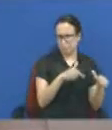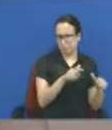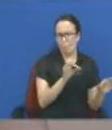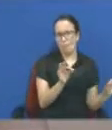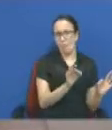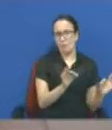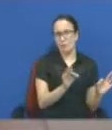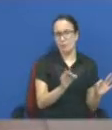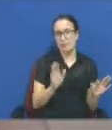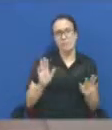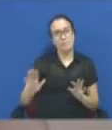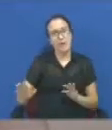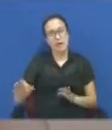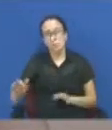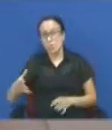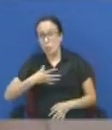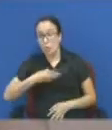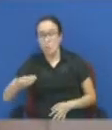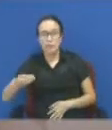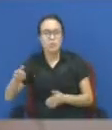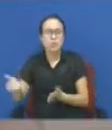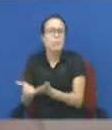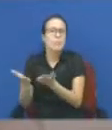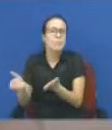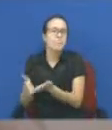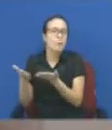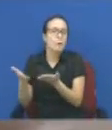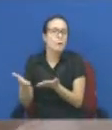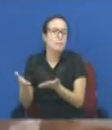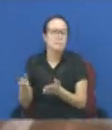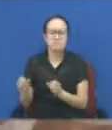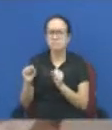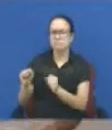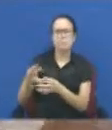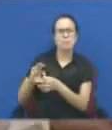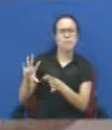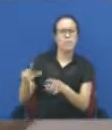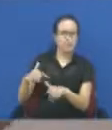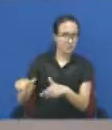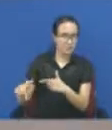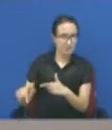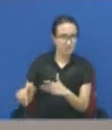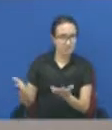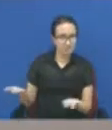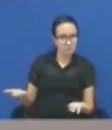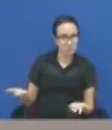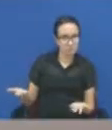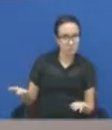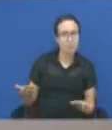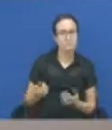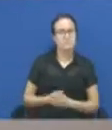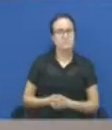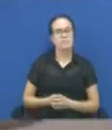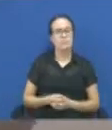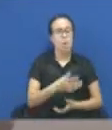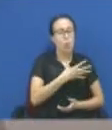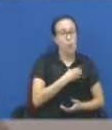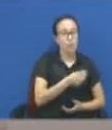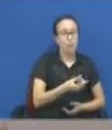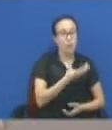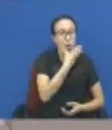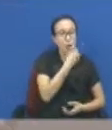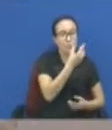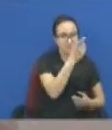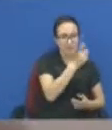O do pobre pode. O filho do rico, ele vai até a faculdade sem